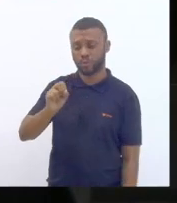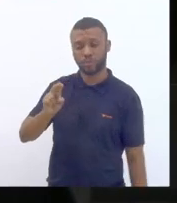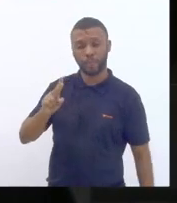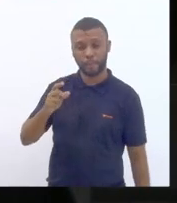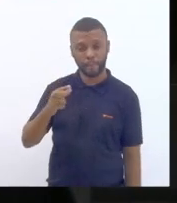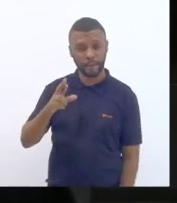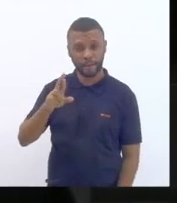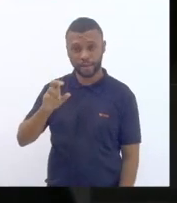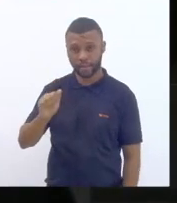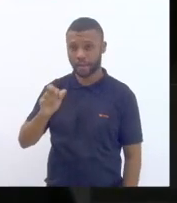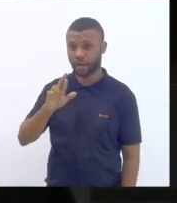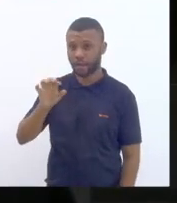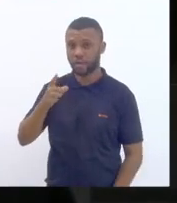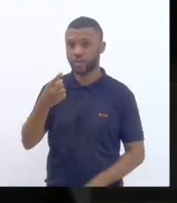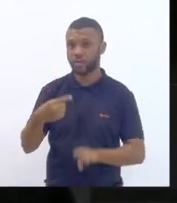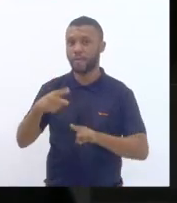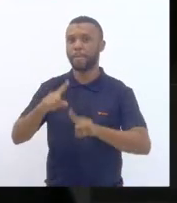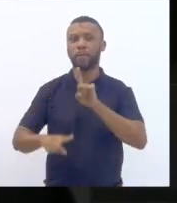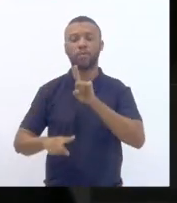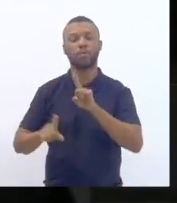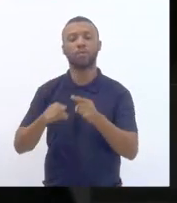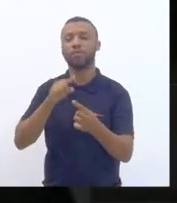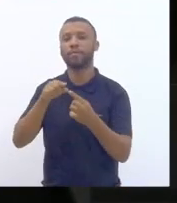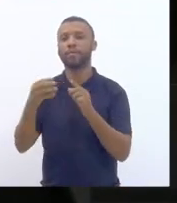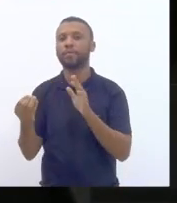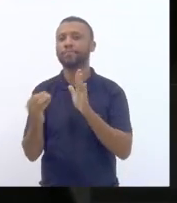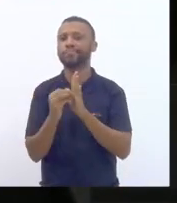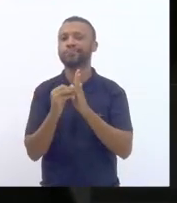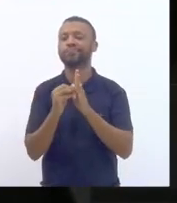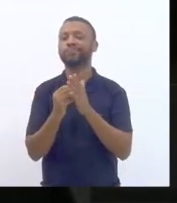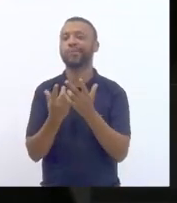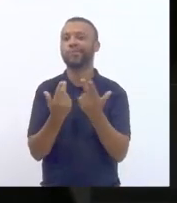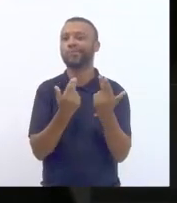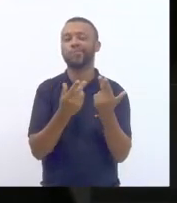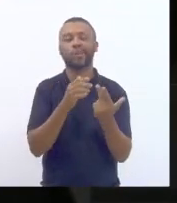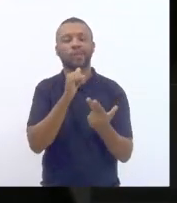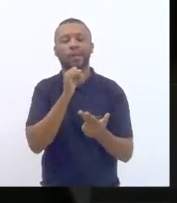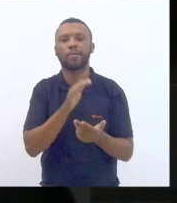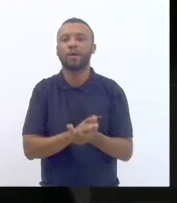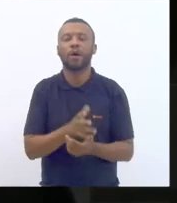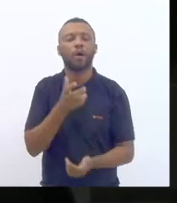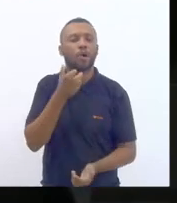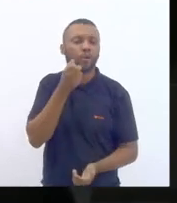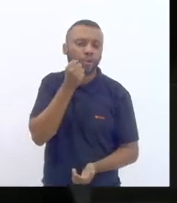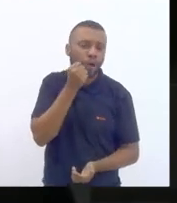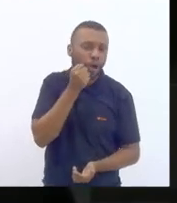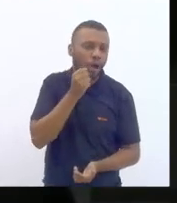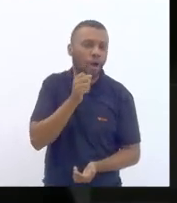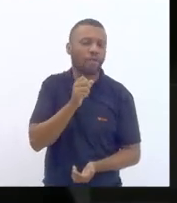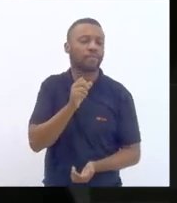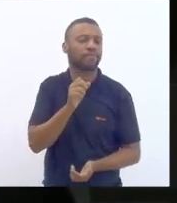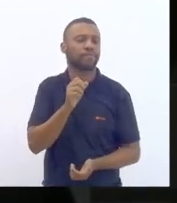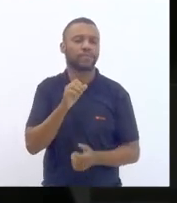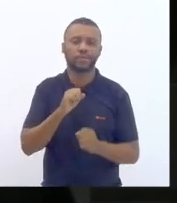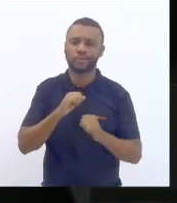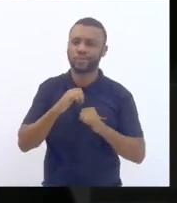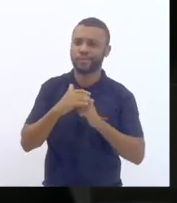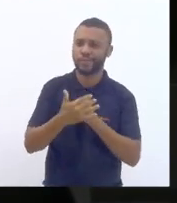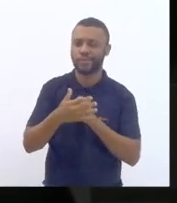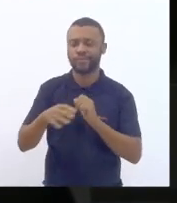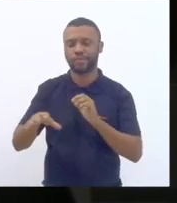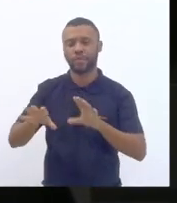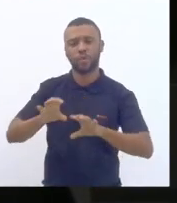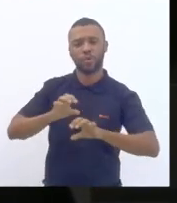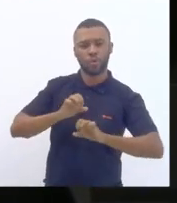para incluir no mesmo os órfãos da convide evidentemente dos